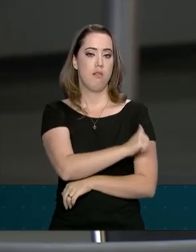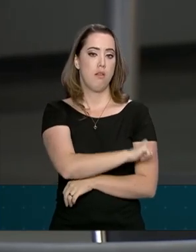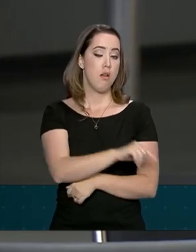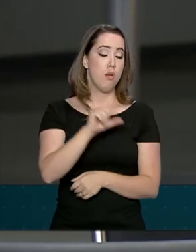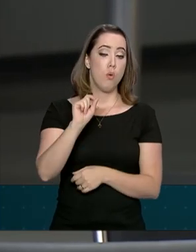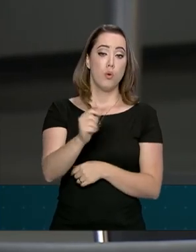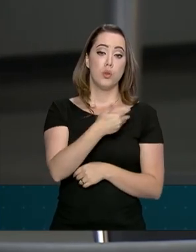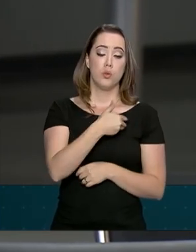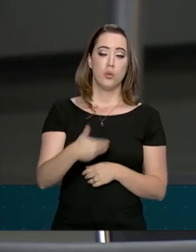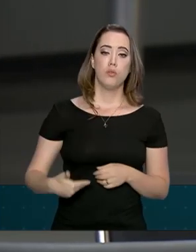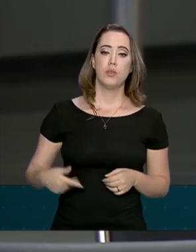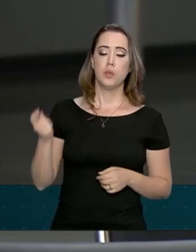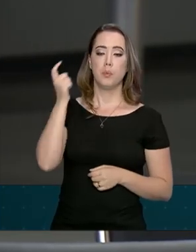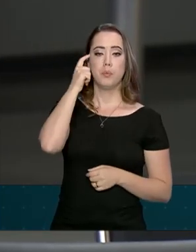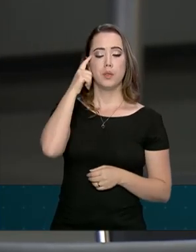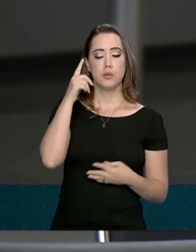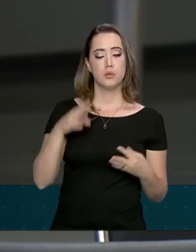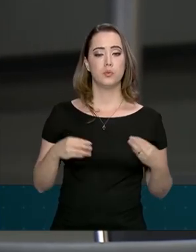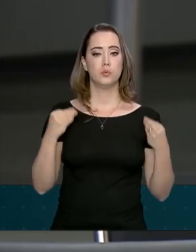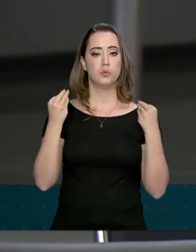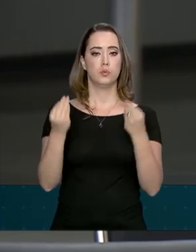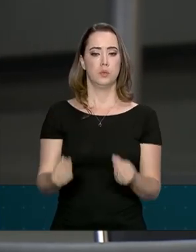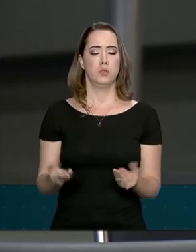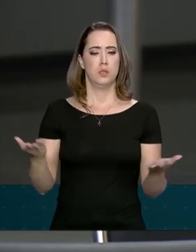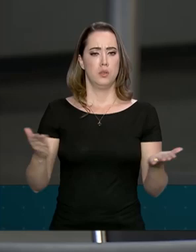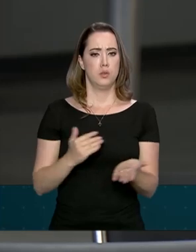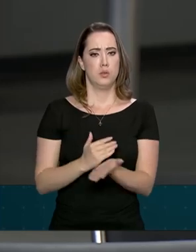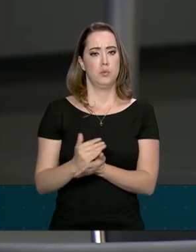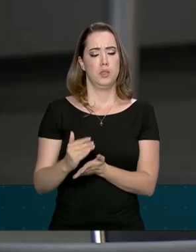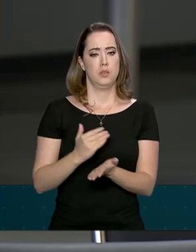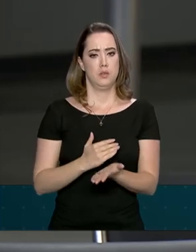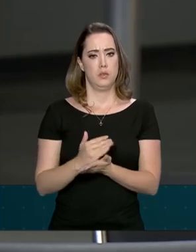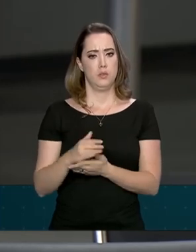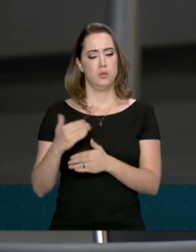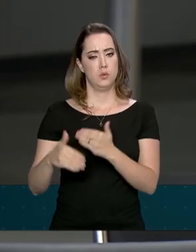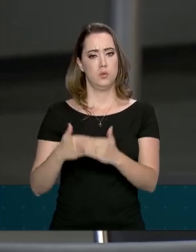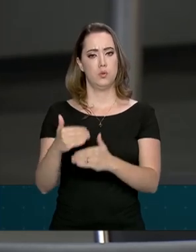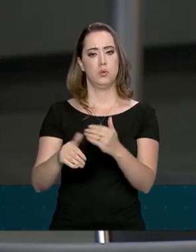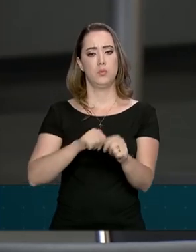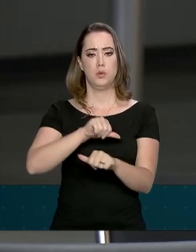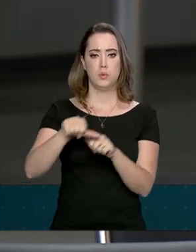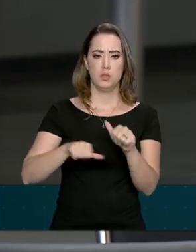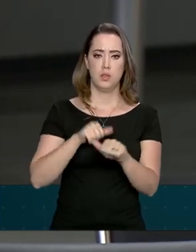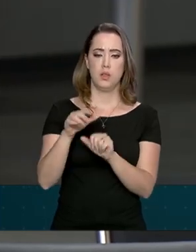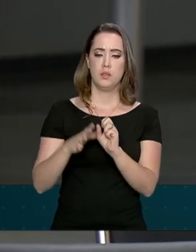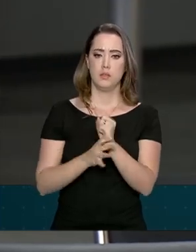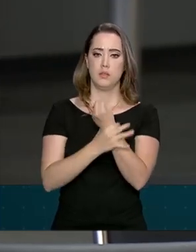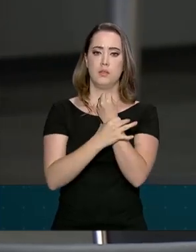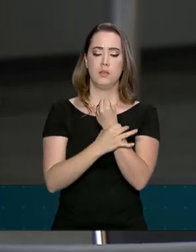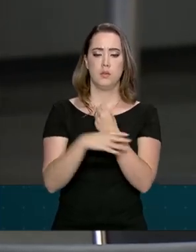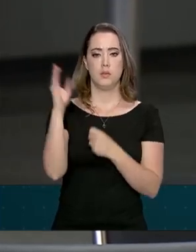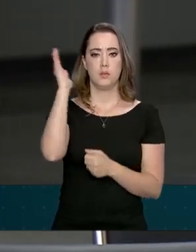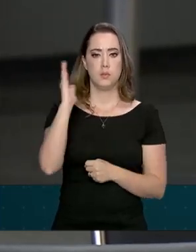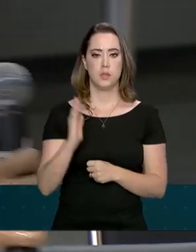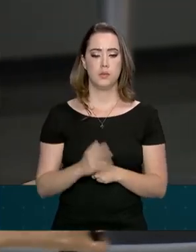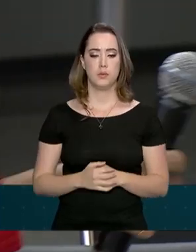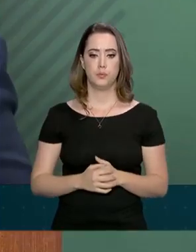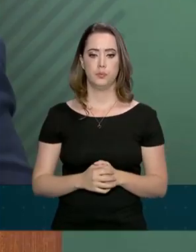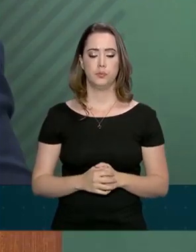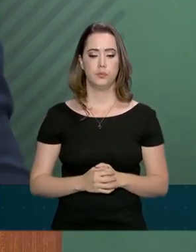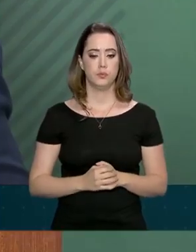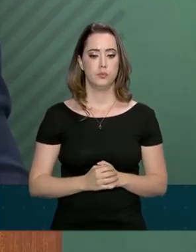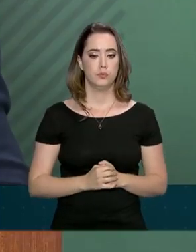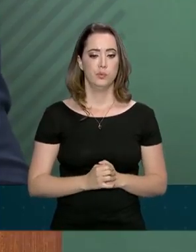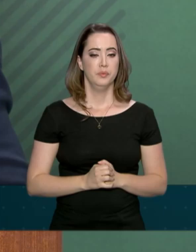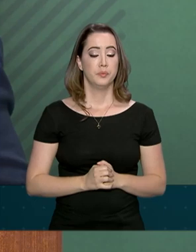em dar agora início ou continuar para mudar problema da segurança pública no brasil o presidente